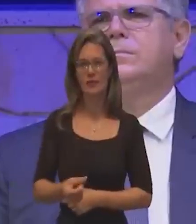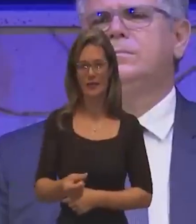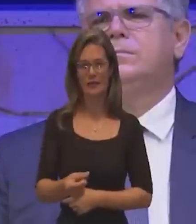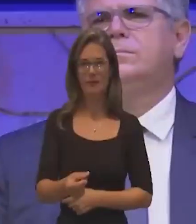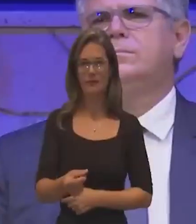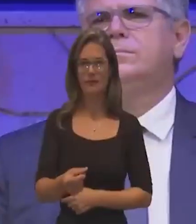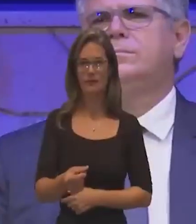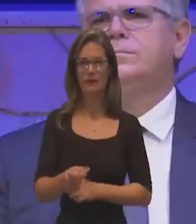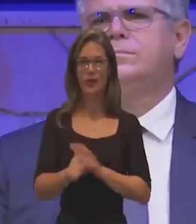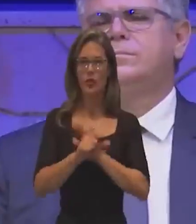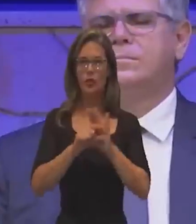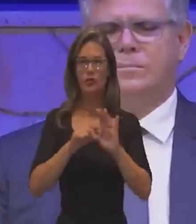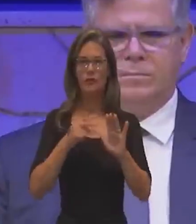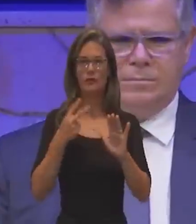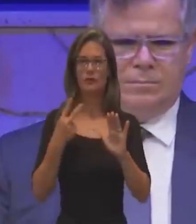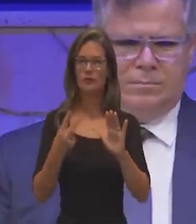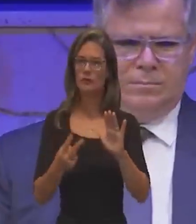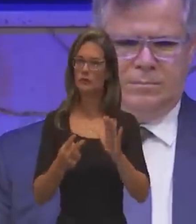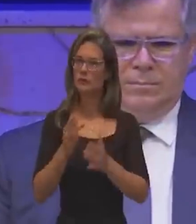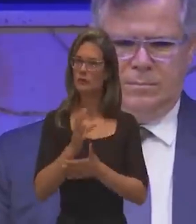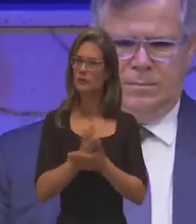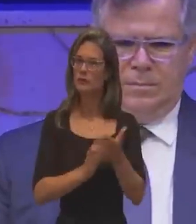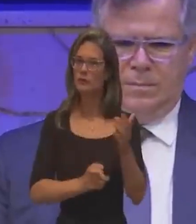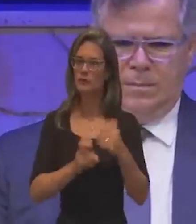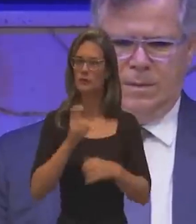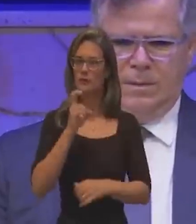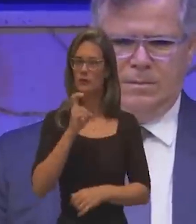E aí no verso 2 do capítulo 5,